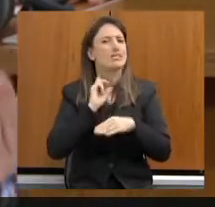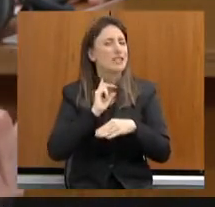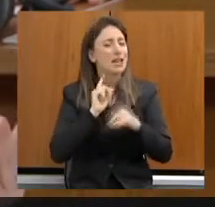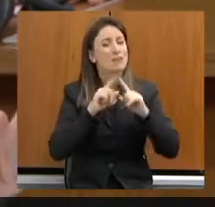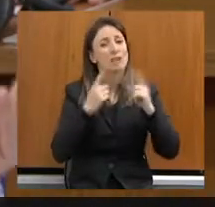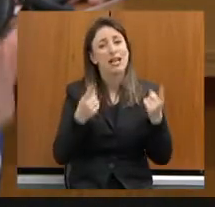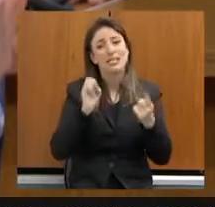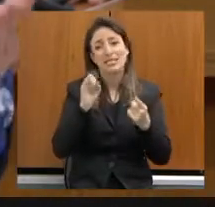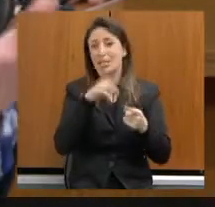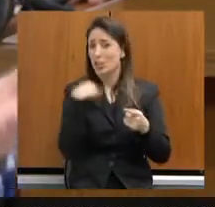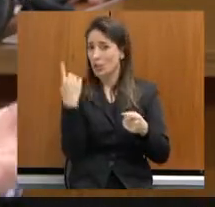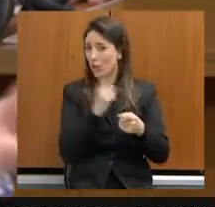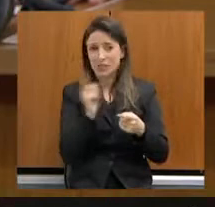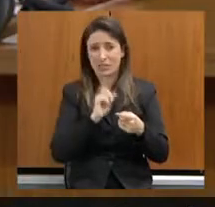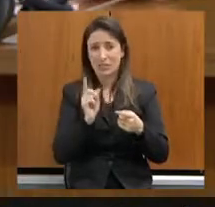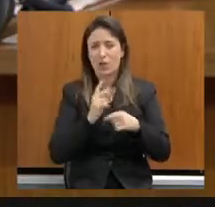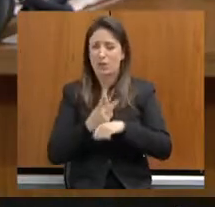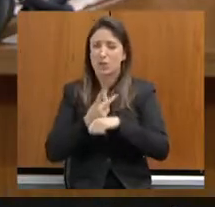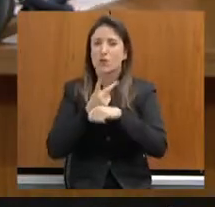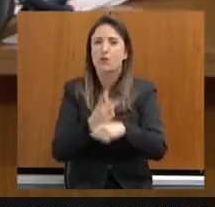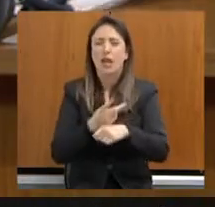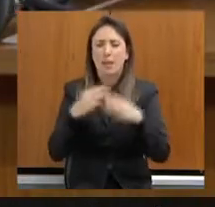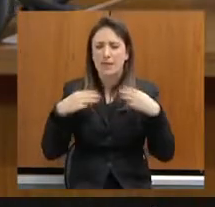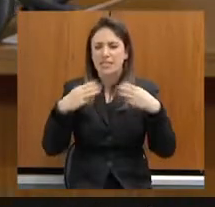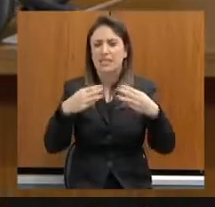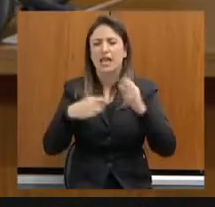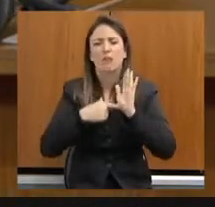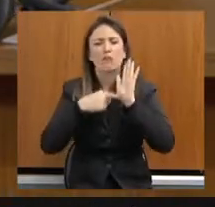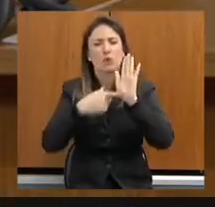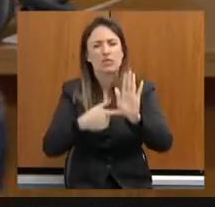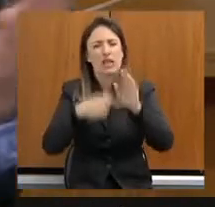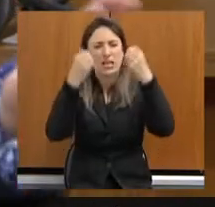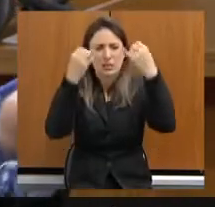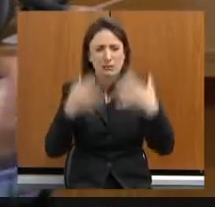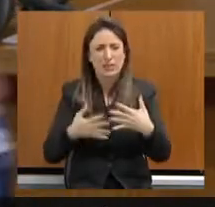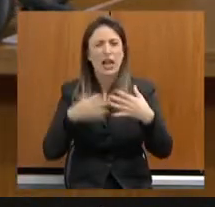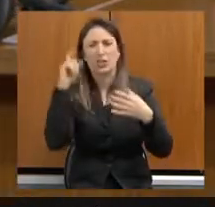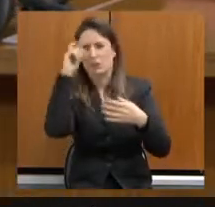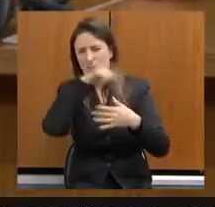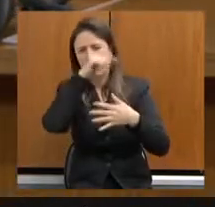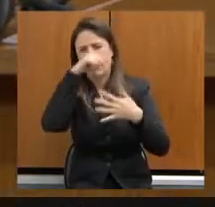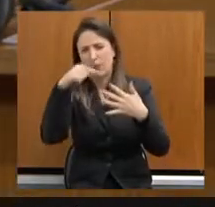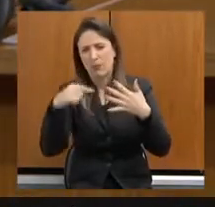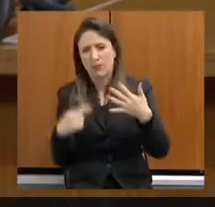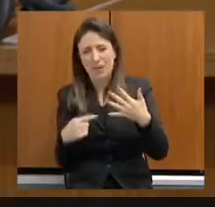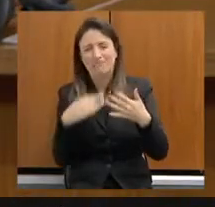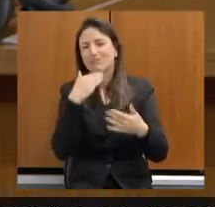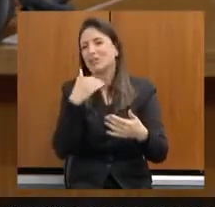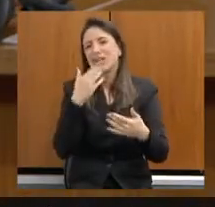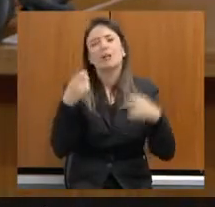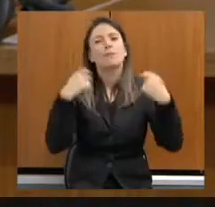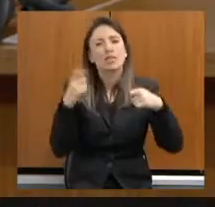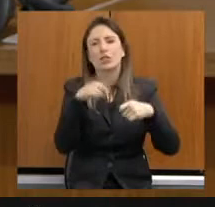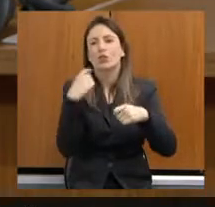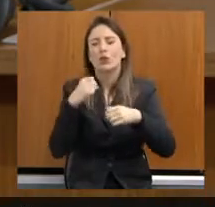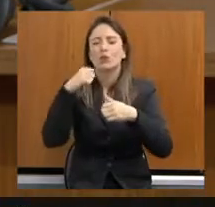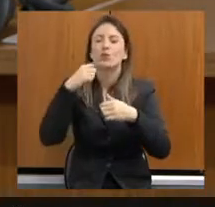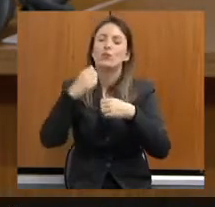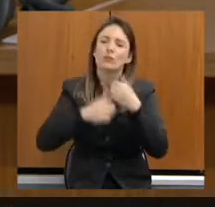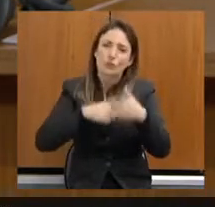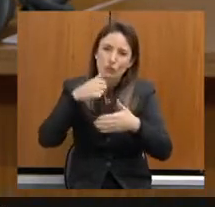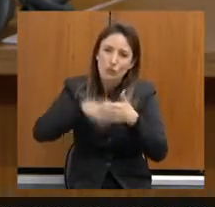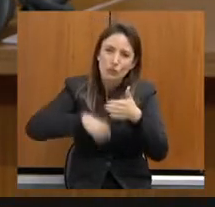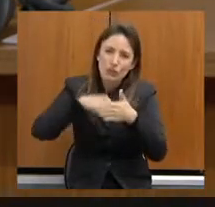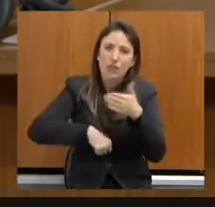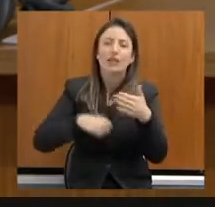vai ao Ministério também levar essa dificuldade as coisas também não vão mudar então agradeço muito aí a sua participação junto com a